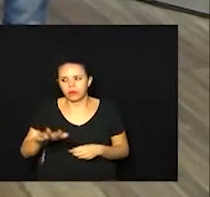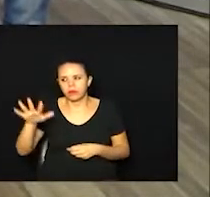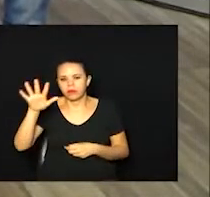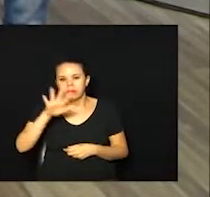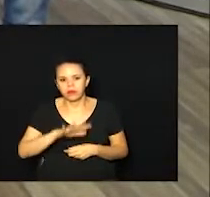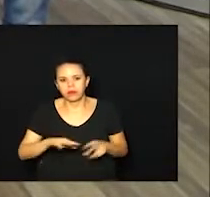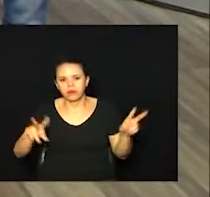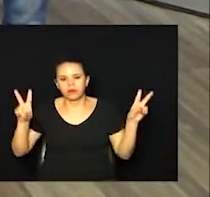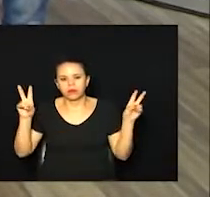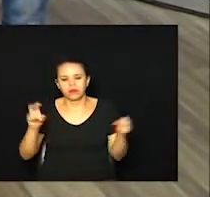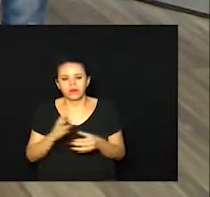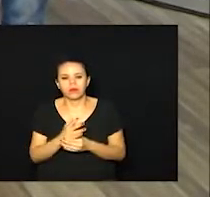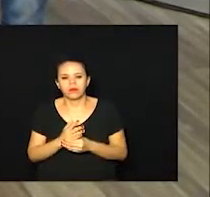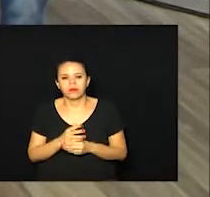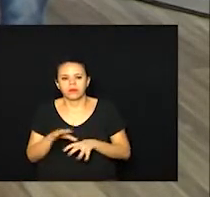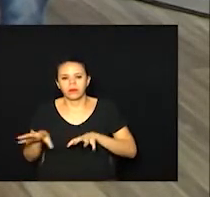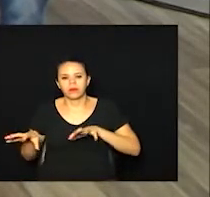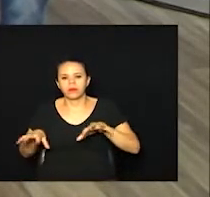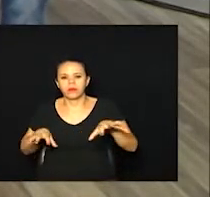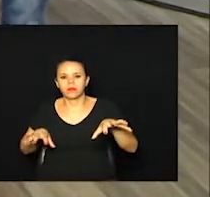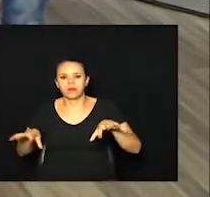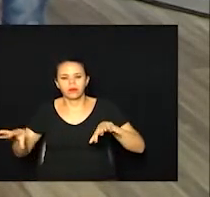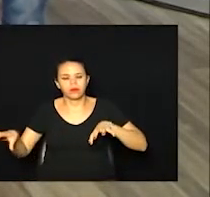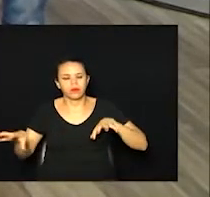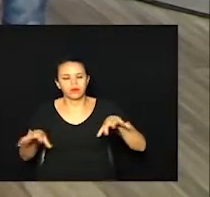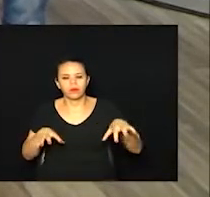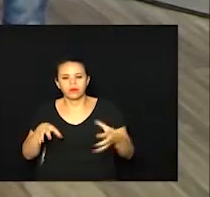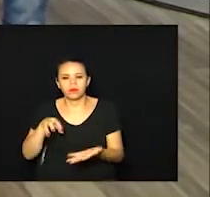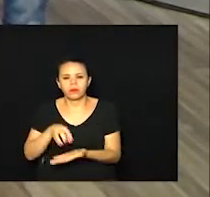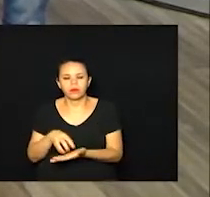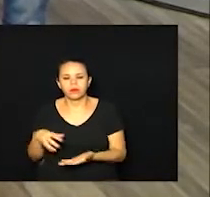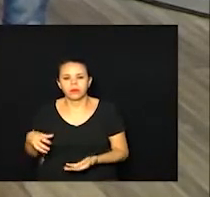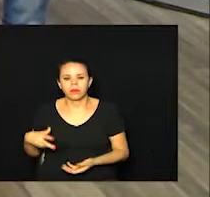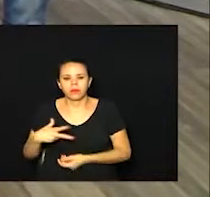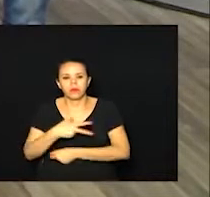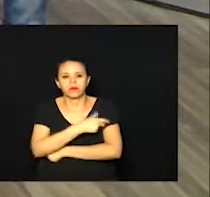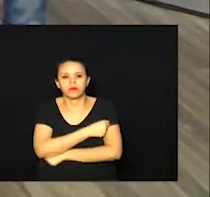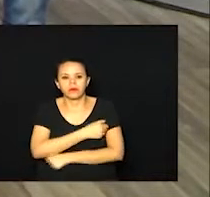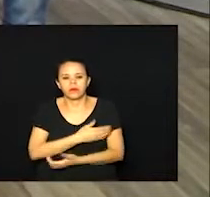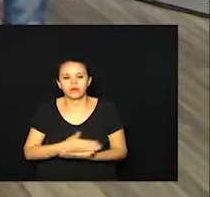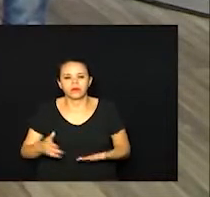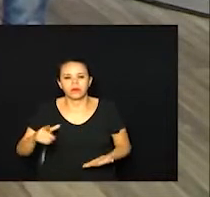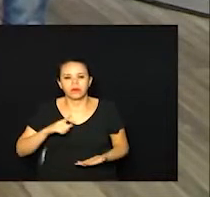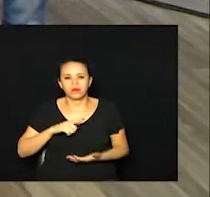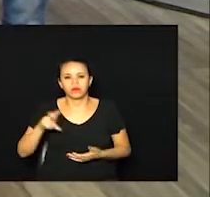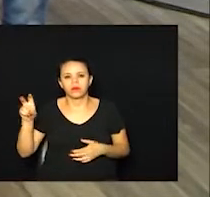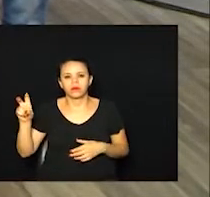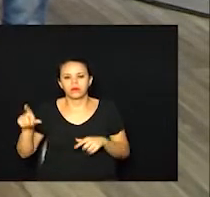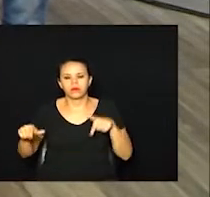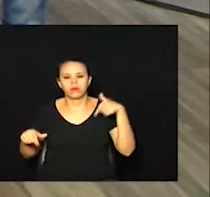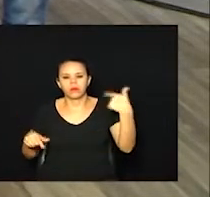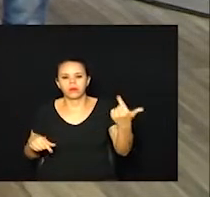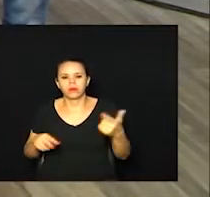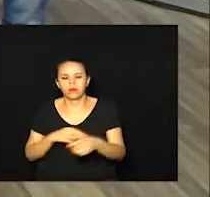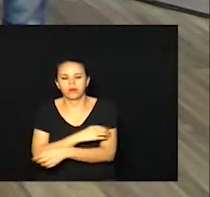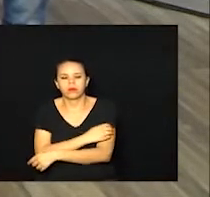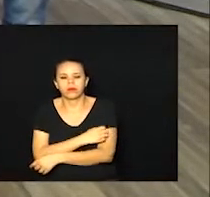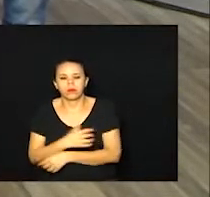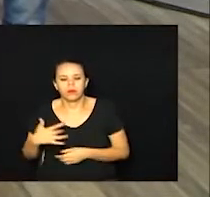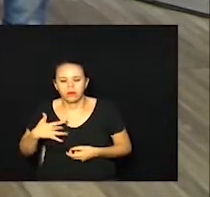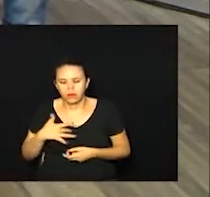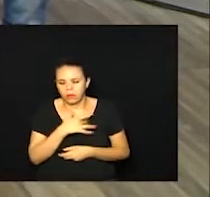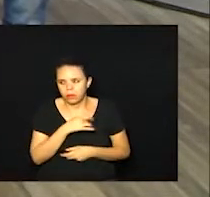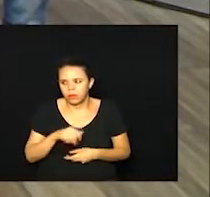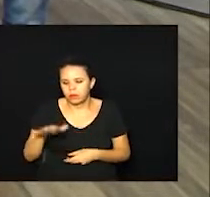da questão da descentralização dos postos de vacinação? No começo nós tínhamos 5, depois passou para todos os centros de